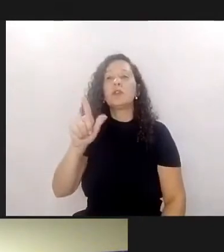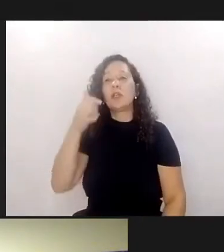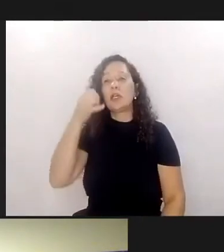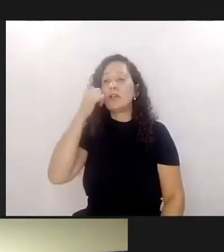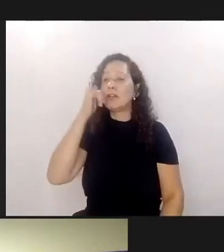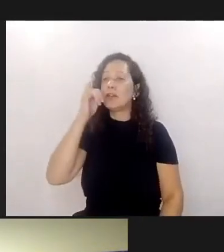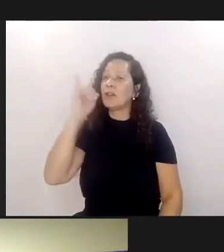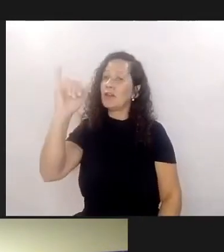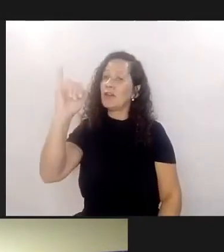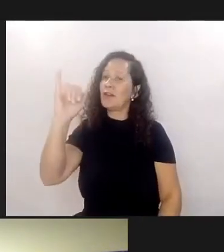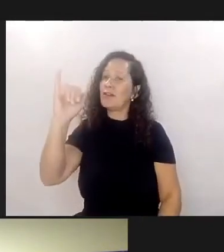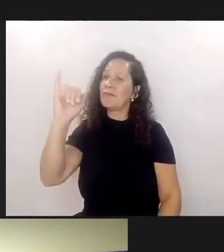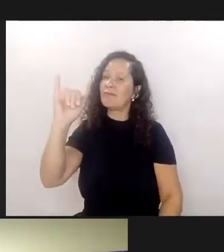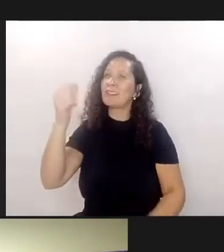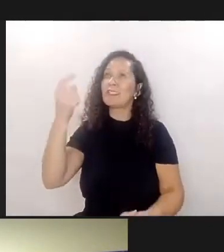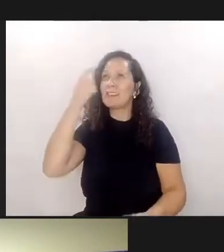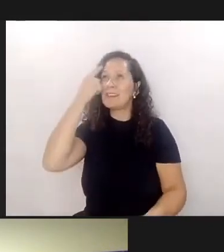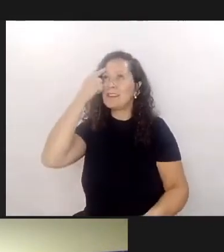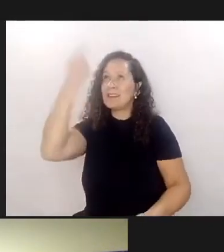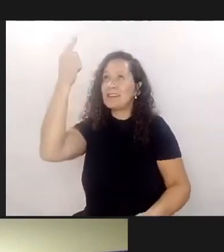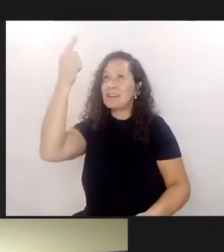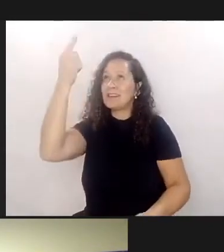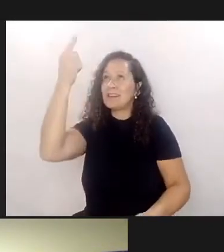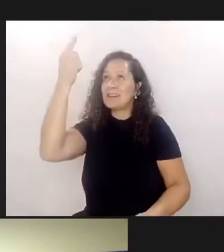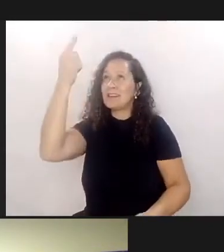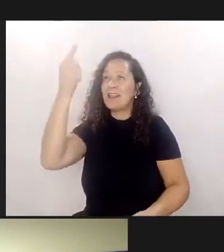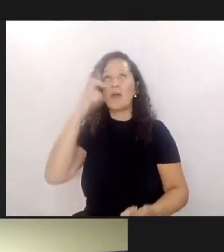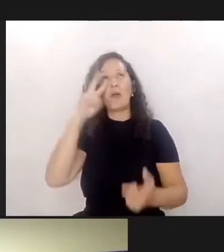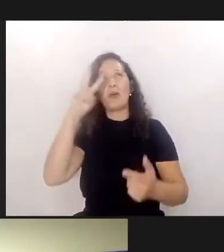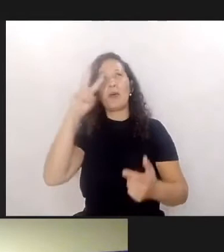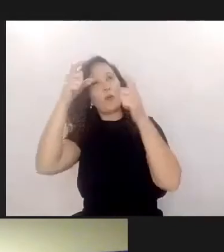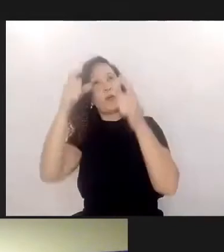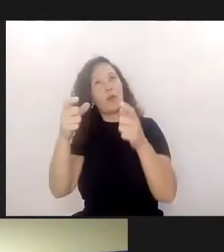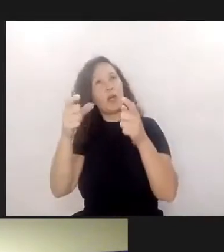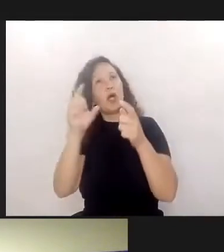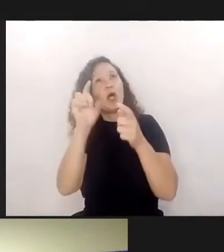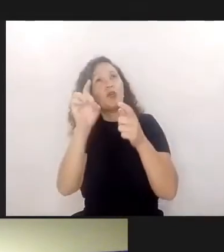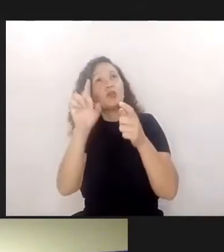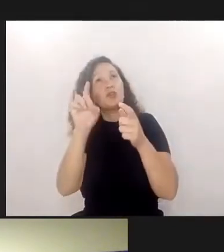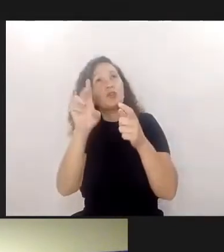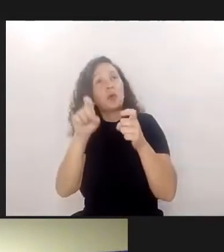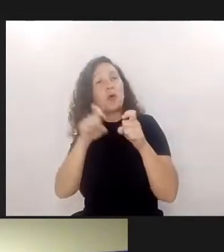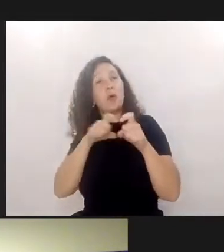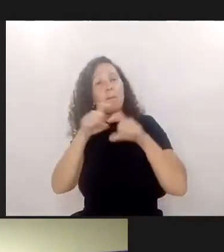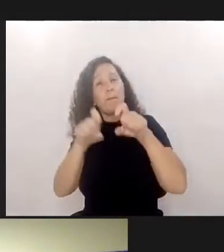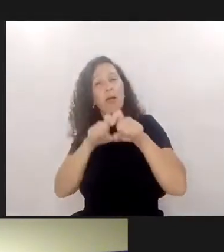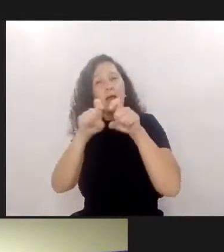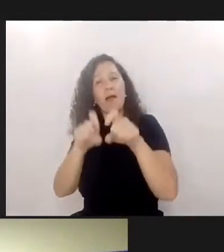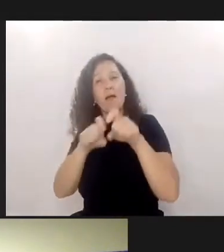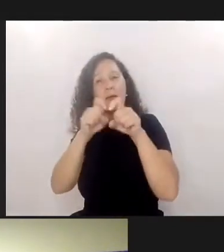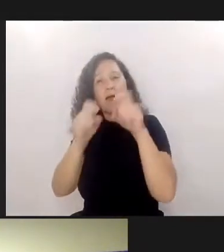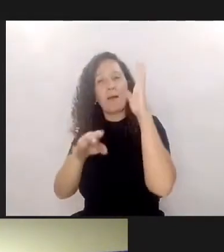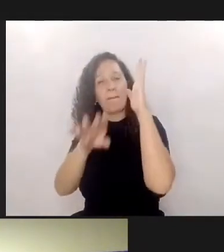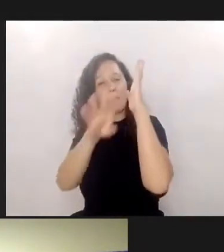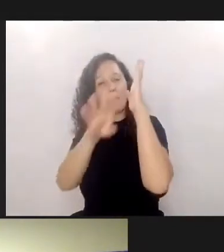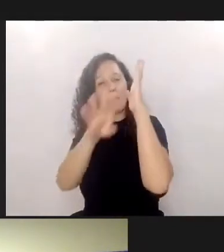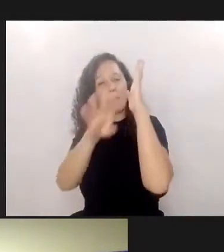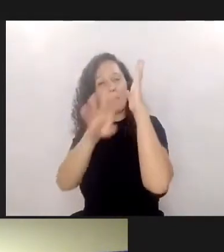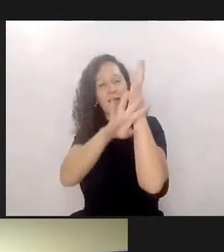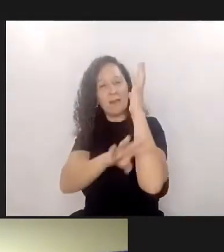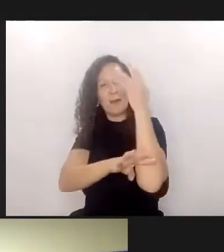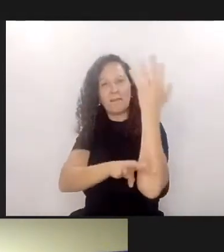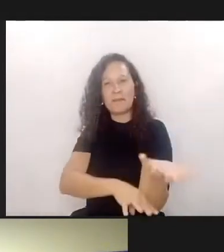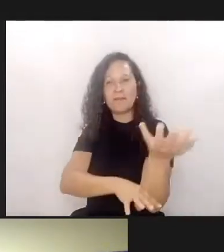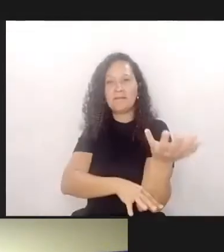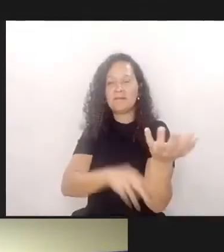de olhar a Amazônia como um espaço extrativista. A gente vê aquele lugar ainda muito como através de uma visão